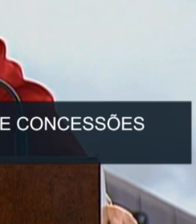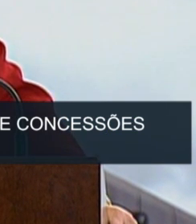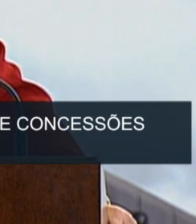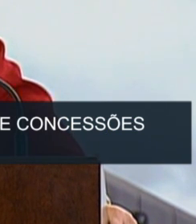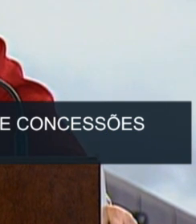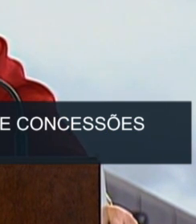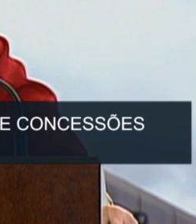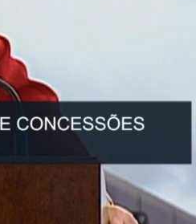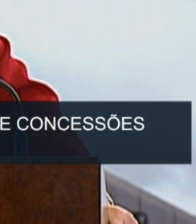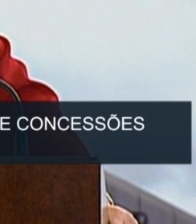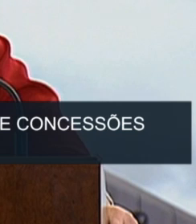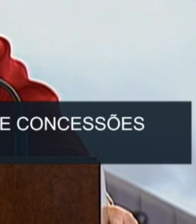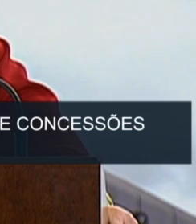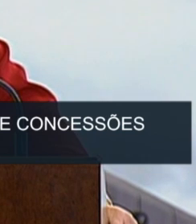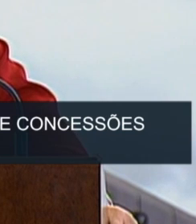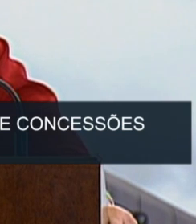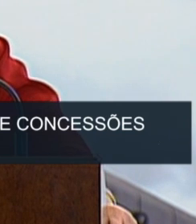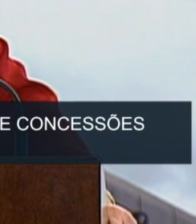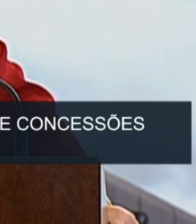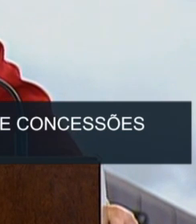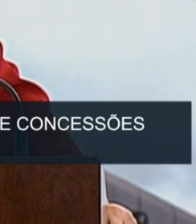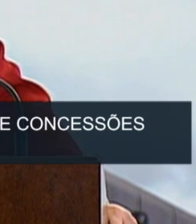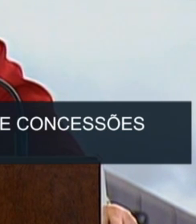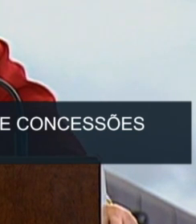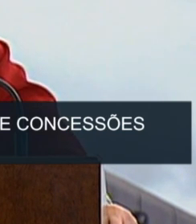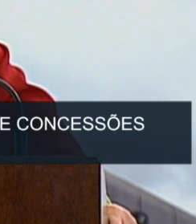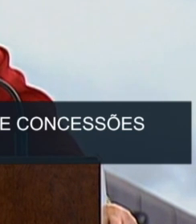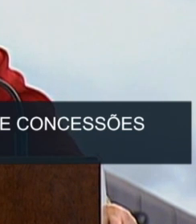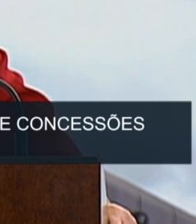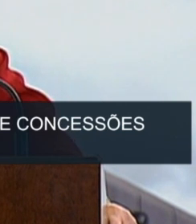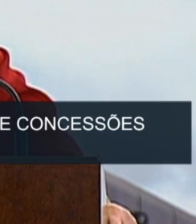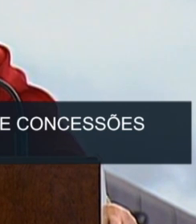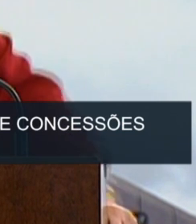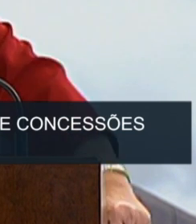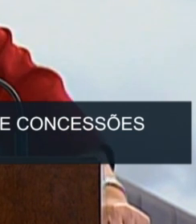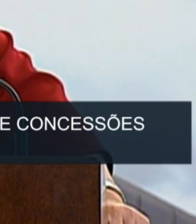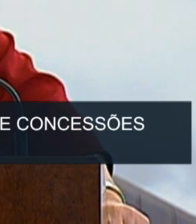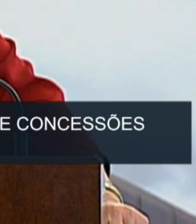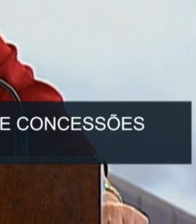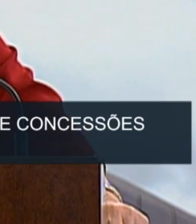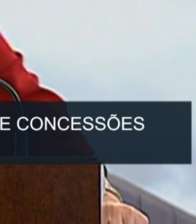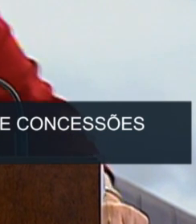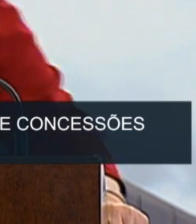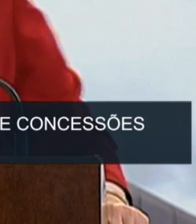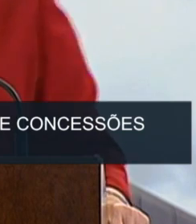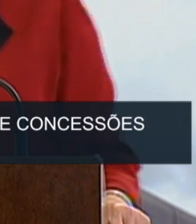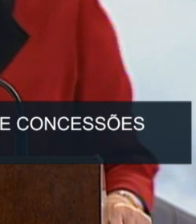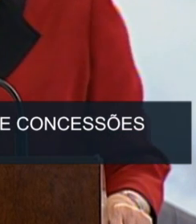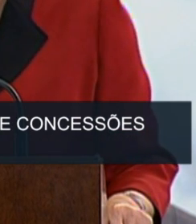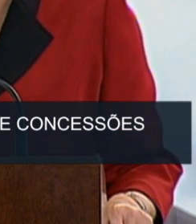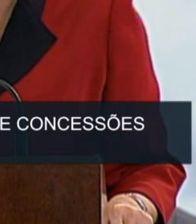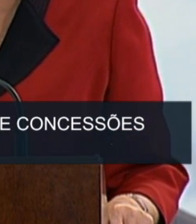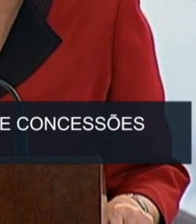produz para quem paga impostos e claro e fundamentalmente que assegure mais